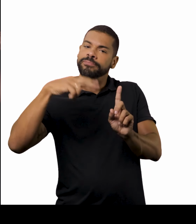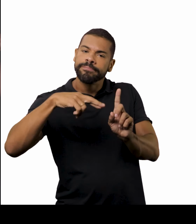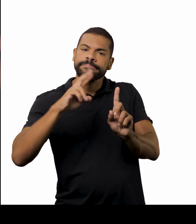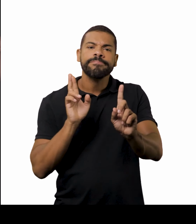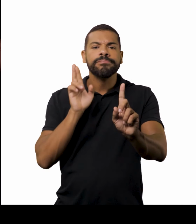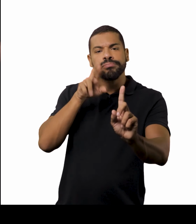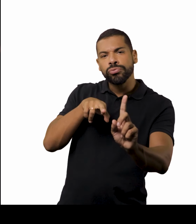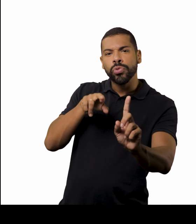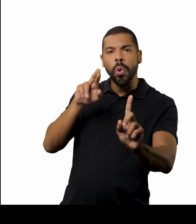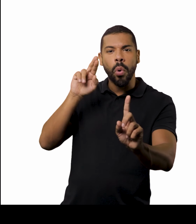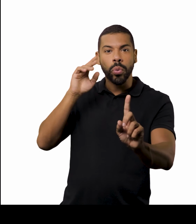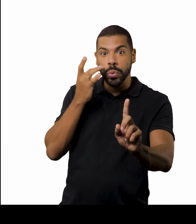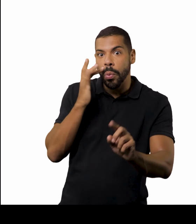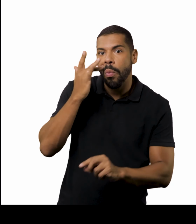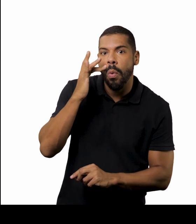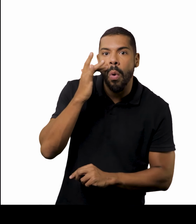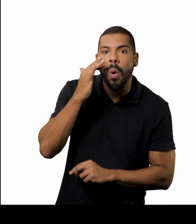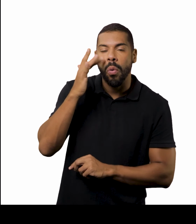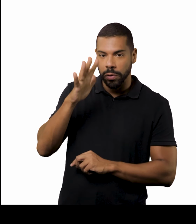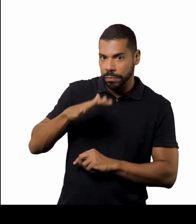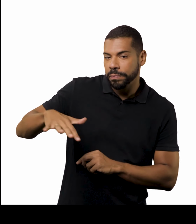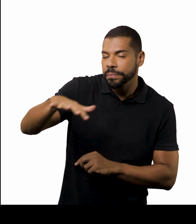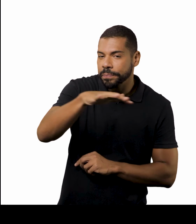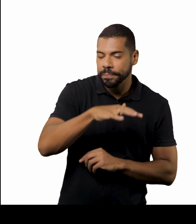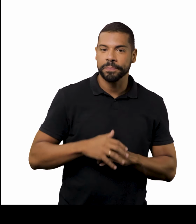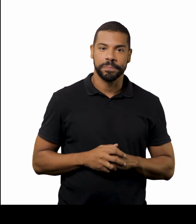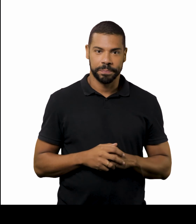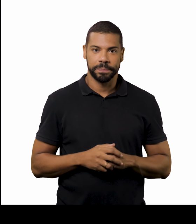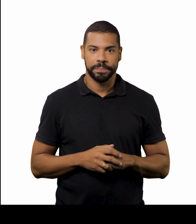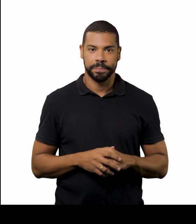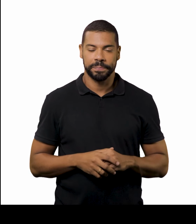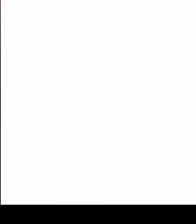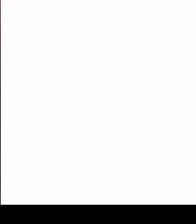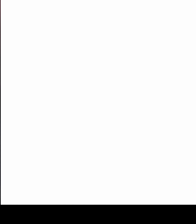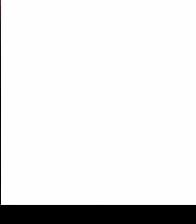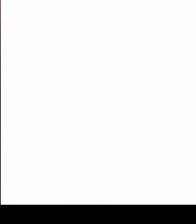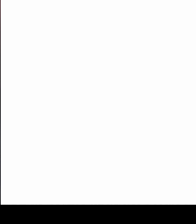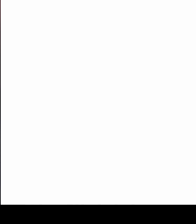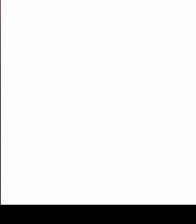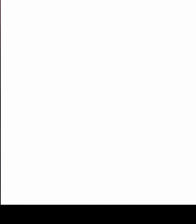da opulência do ouro, do dourado, para hoje em dia.